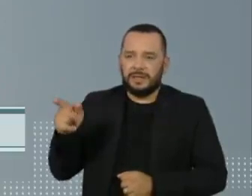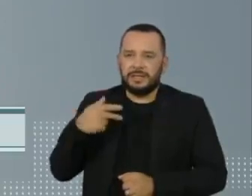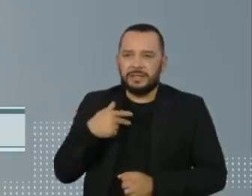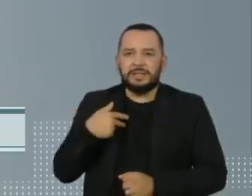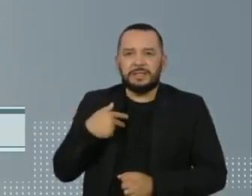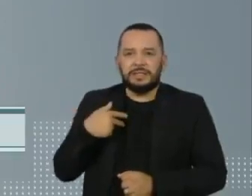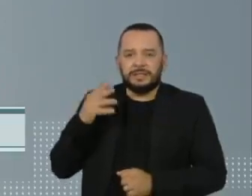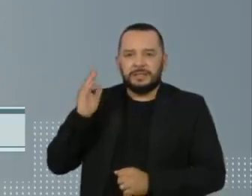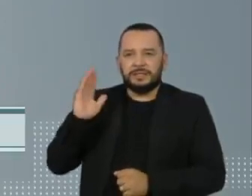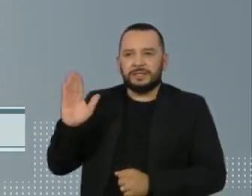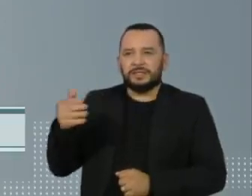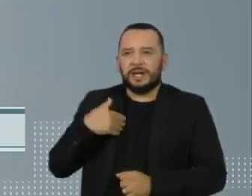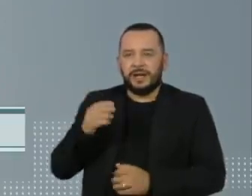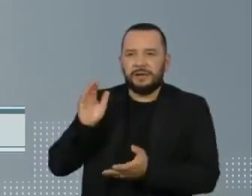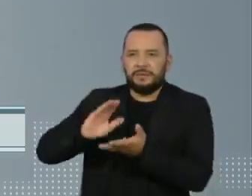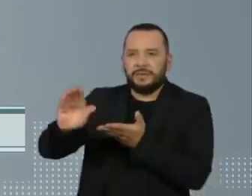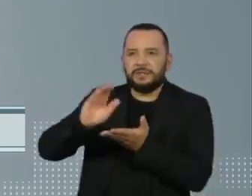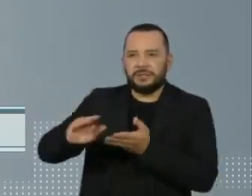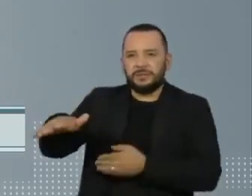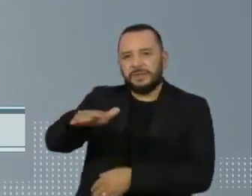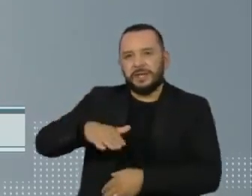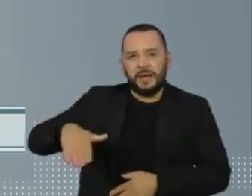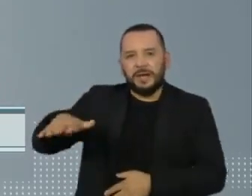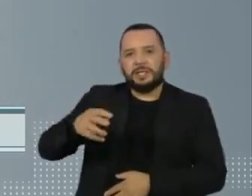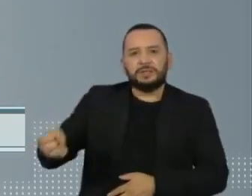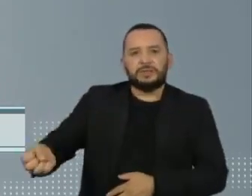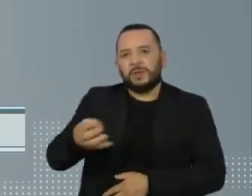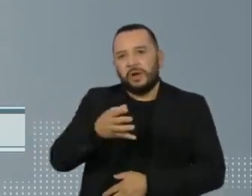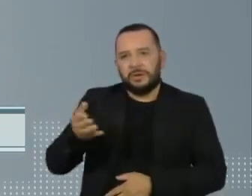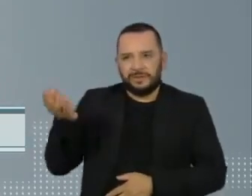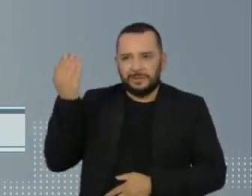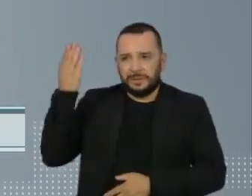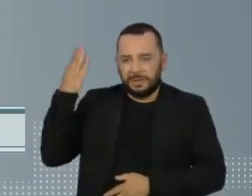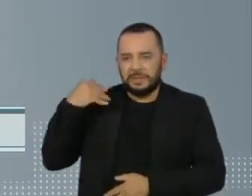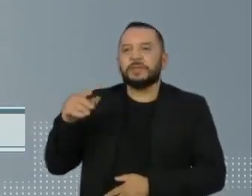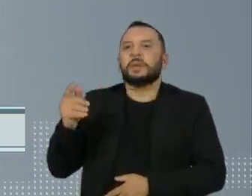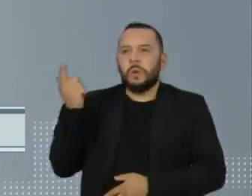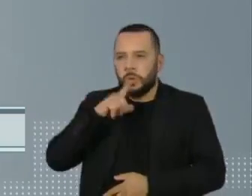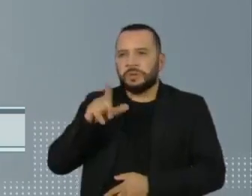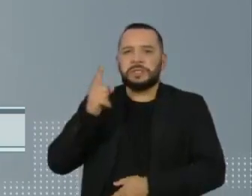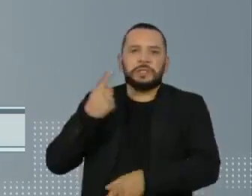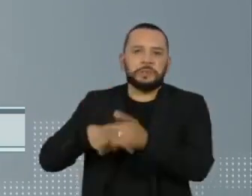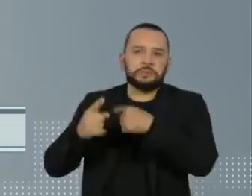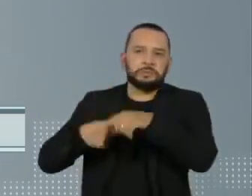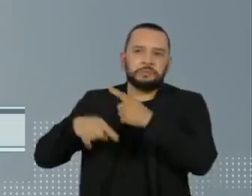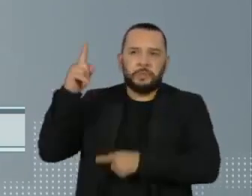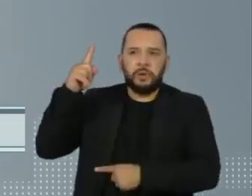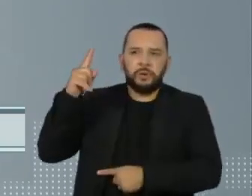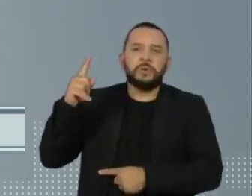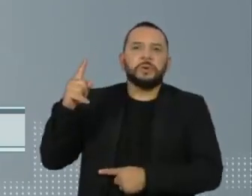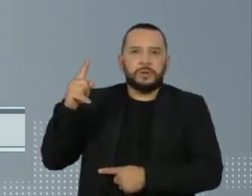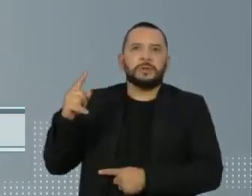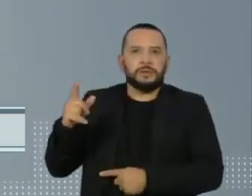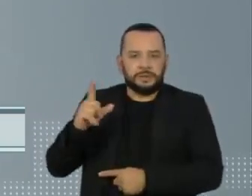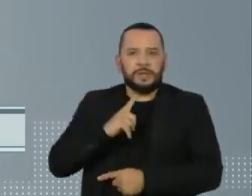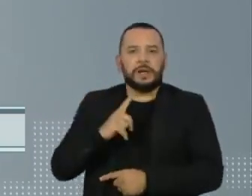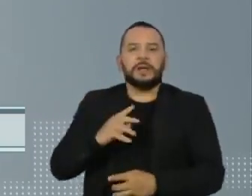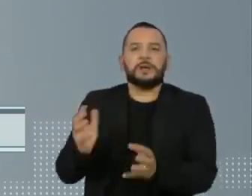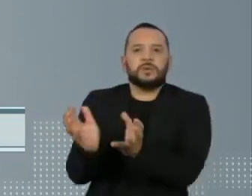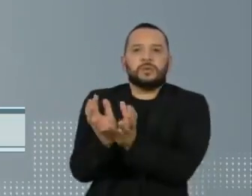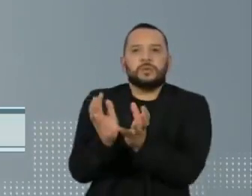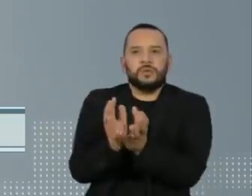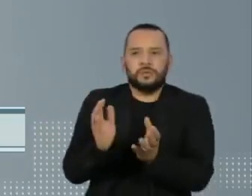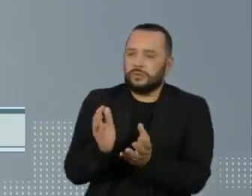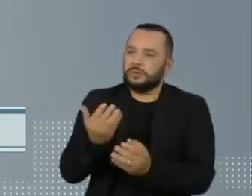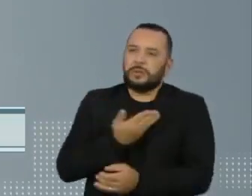e ousou investir em áreas ainda a desbravar naquela época. Teve muito sucesso, criou um sólido círculo de amigos que se preservam até